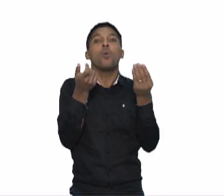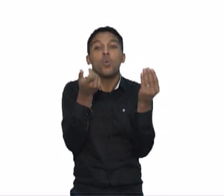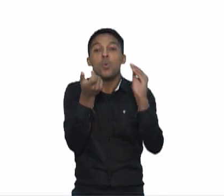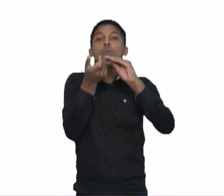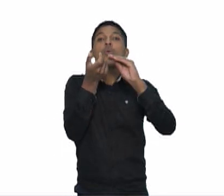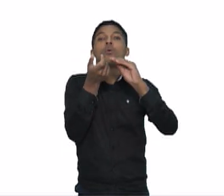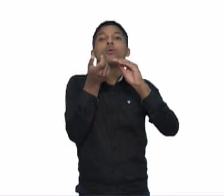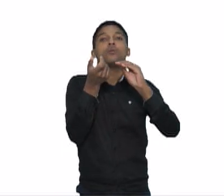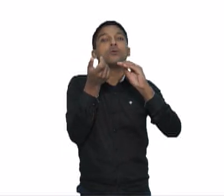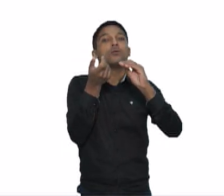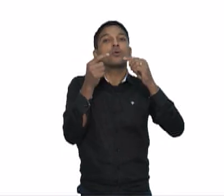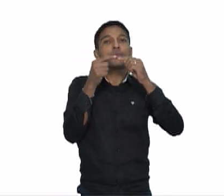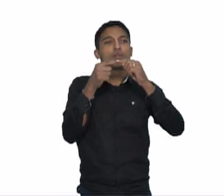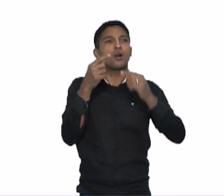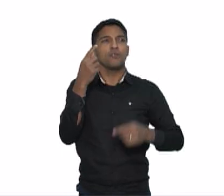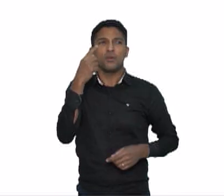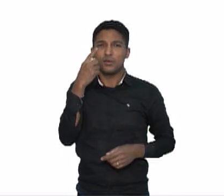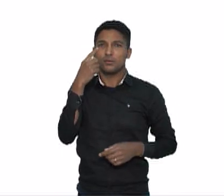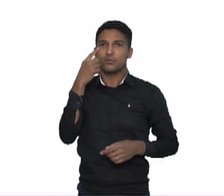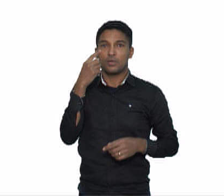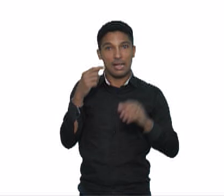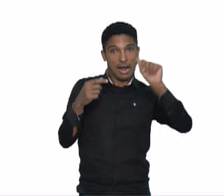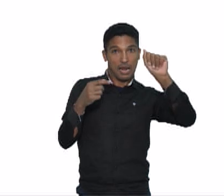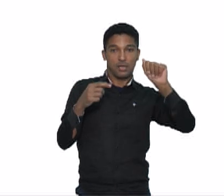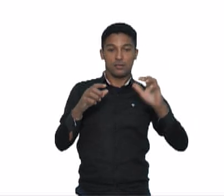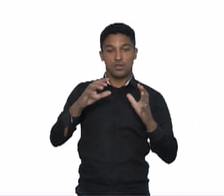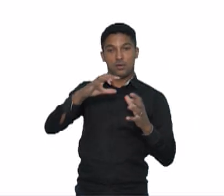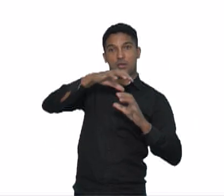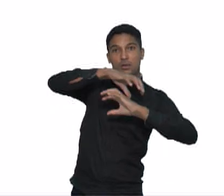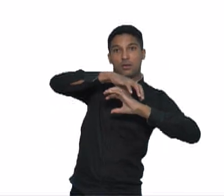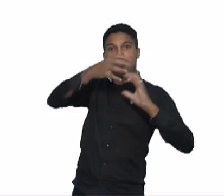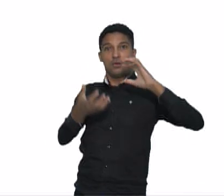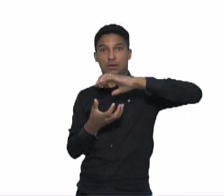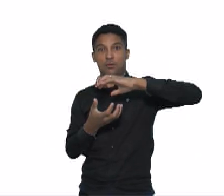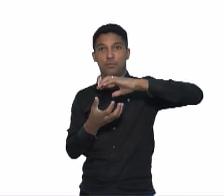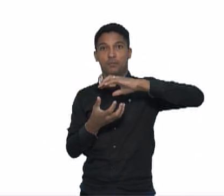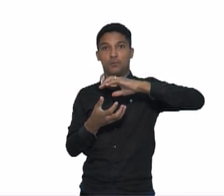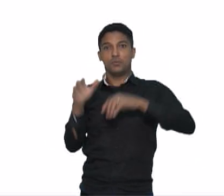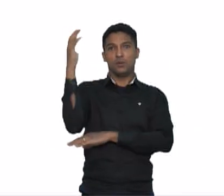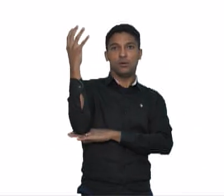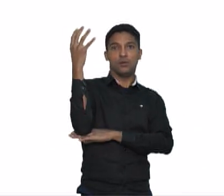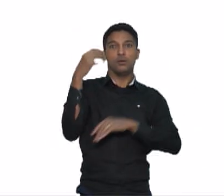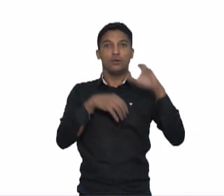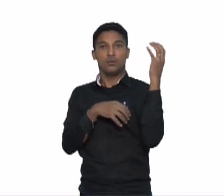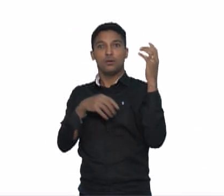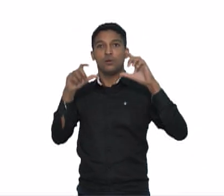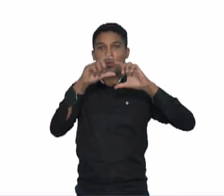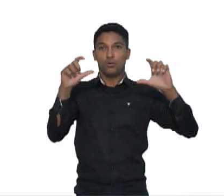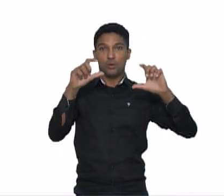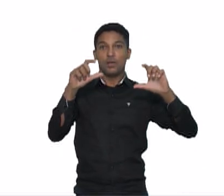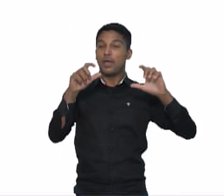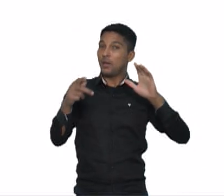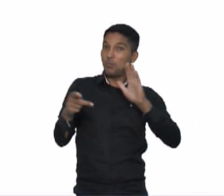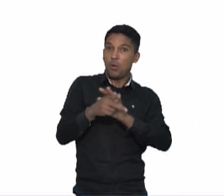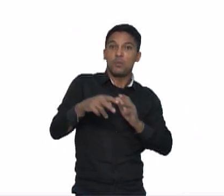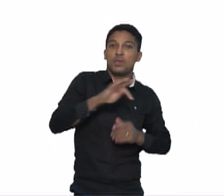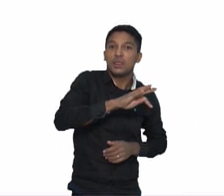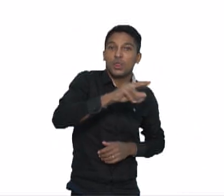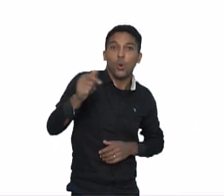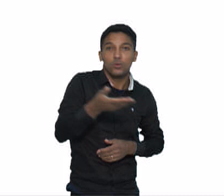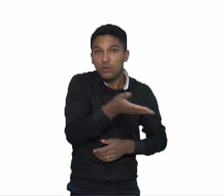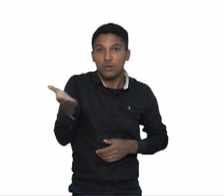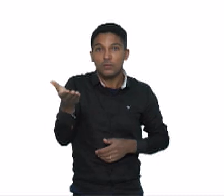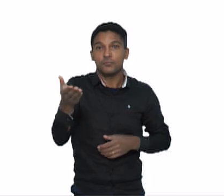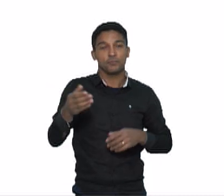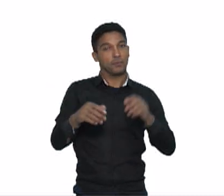com, certo? Completamos com as preposições. Você se lembra? Vamos retomar aí os conceitos